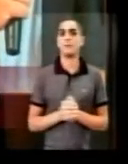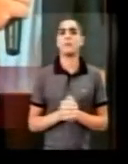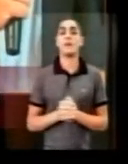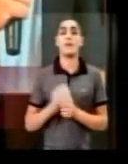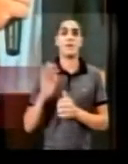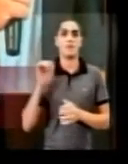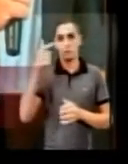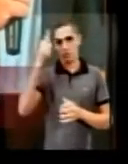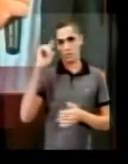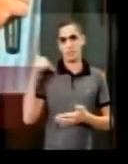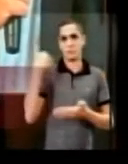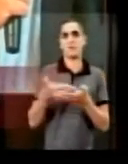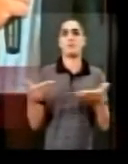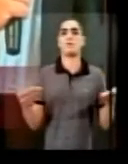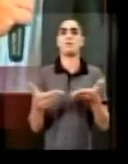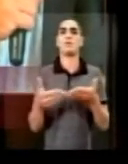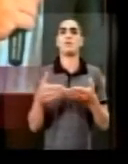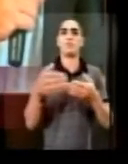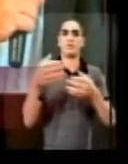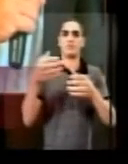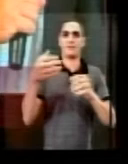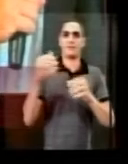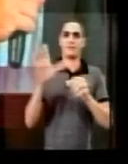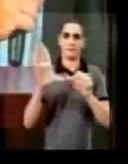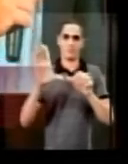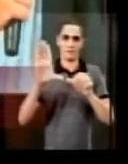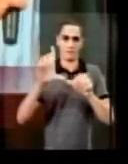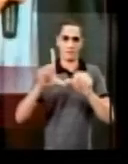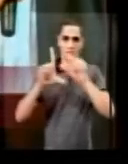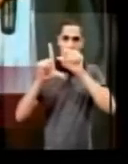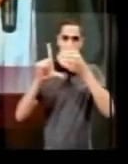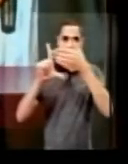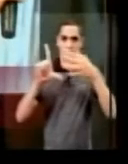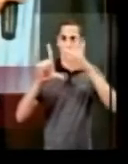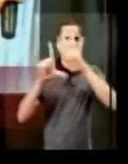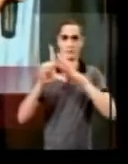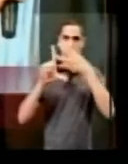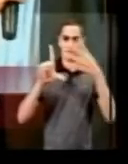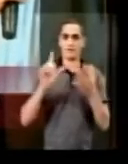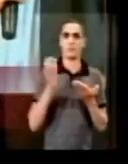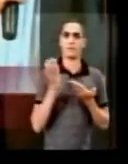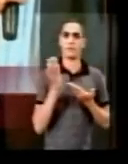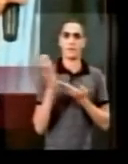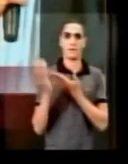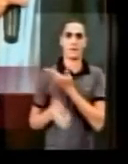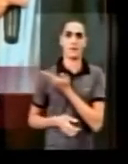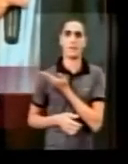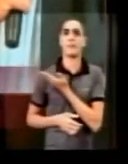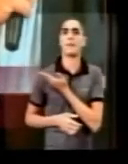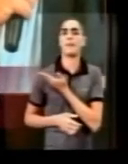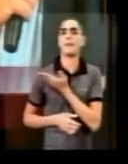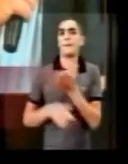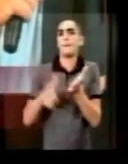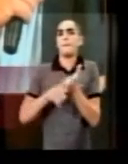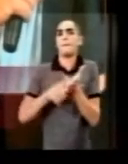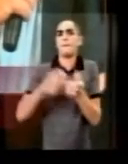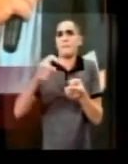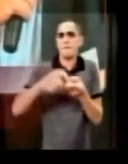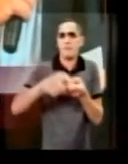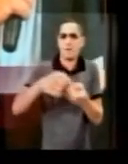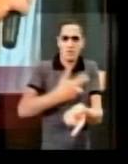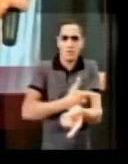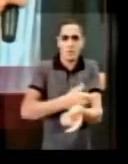De ontem para hoje foram liberados os exames que foram colhidos